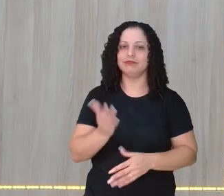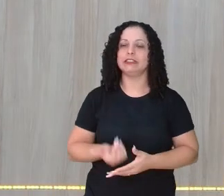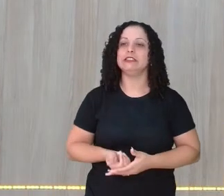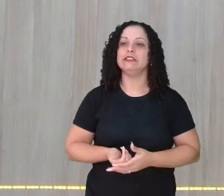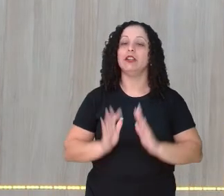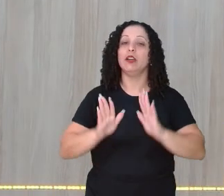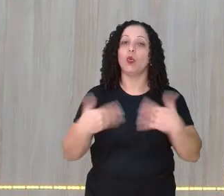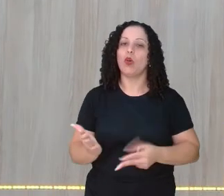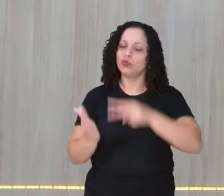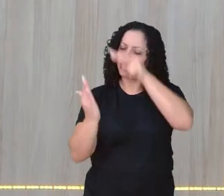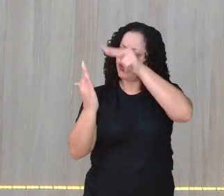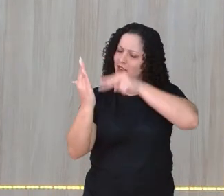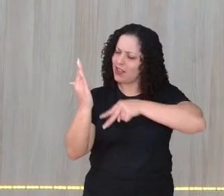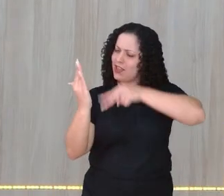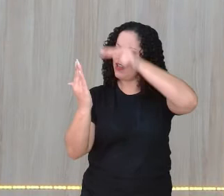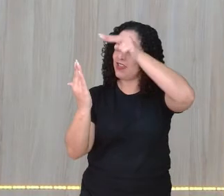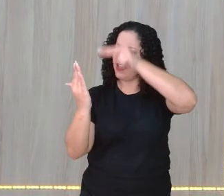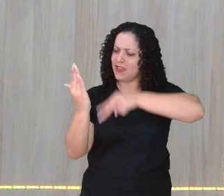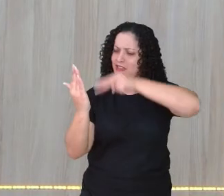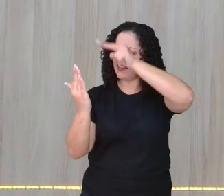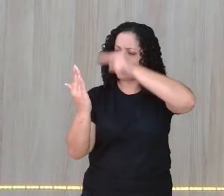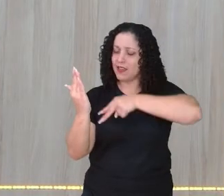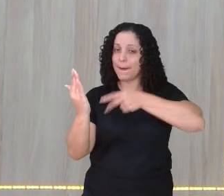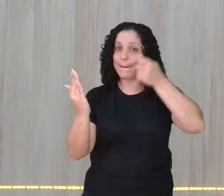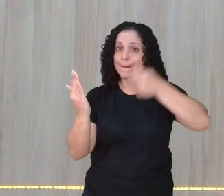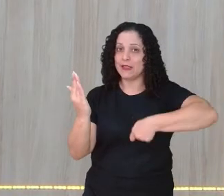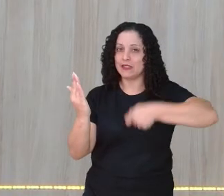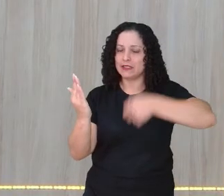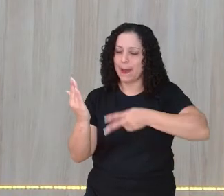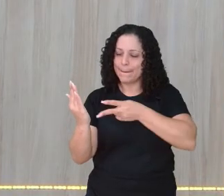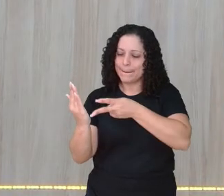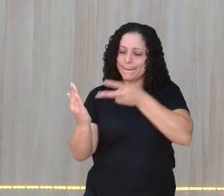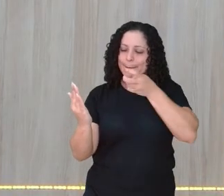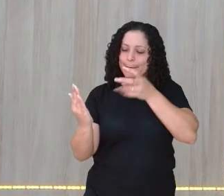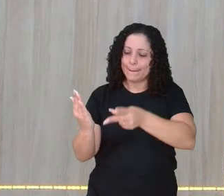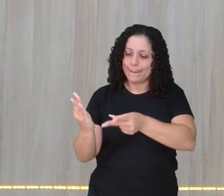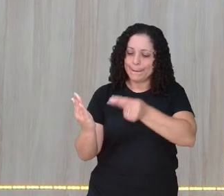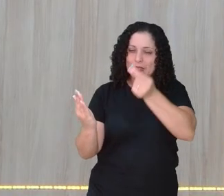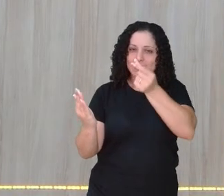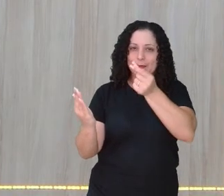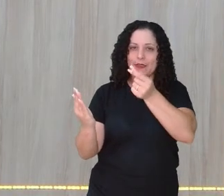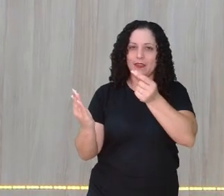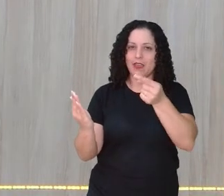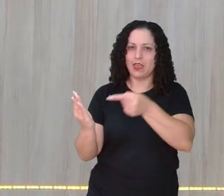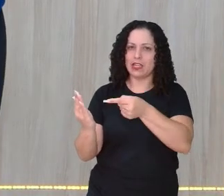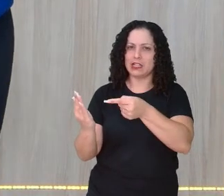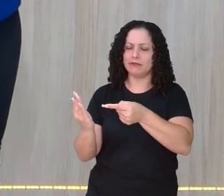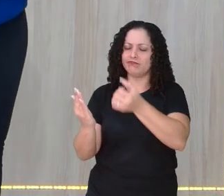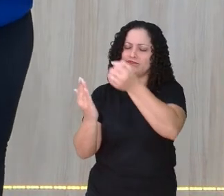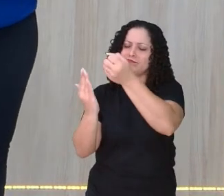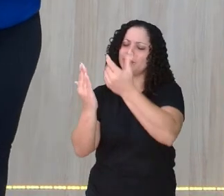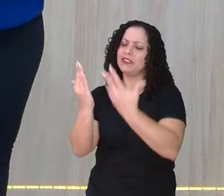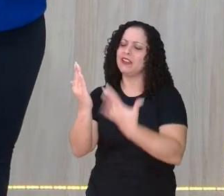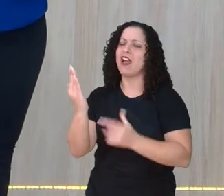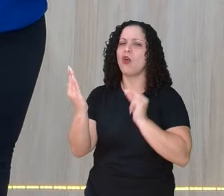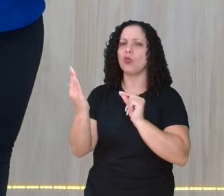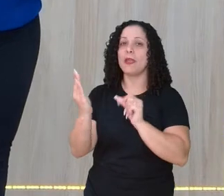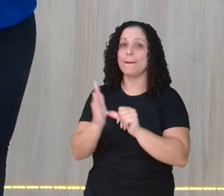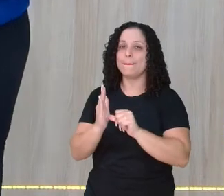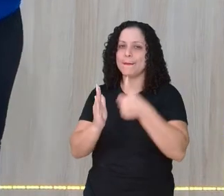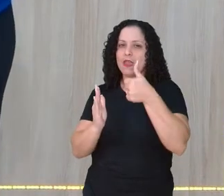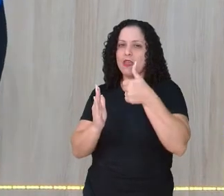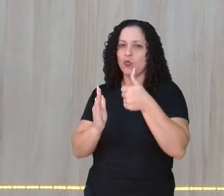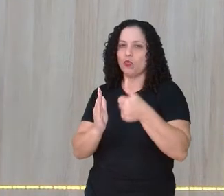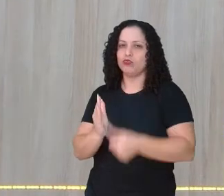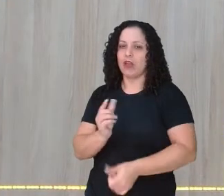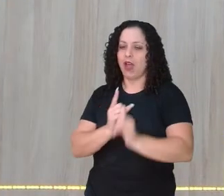lendo o texto, a gente precisa perceber. Esse texto ele foi escrito em primeira pessoa